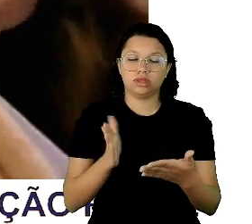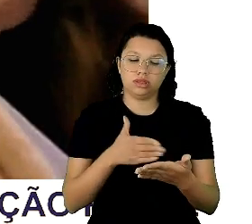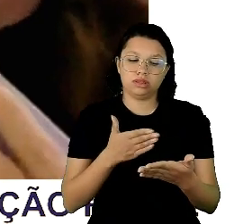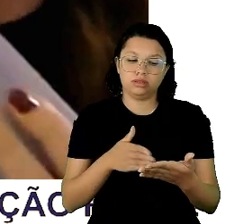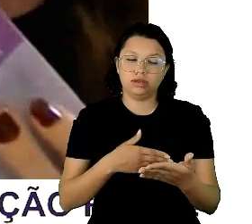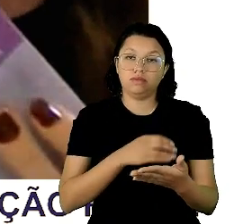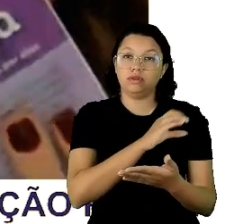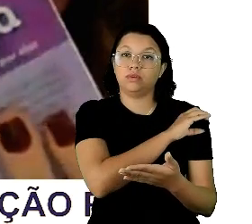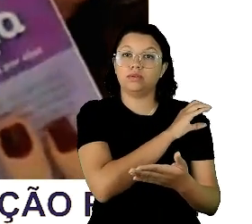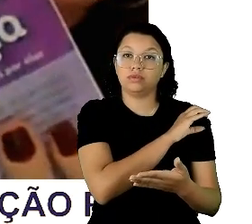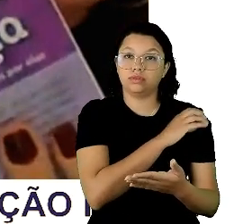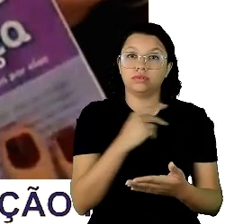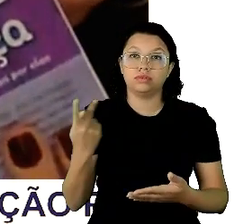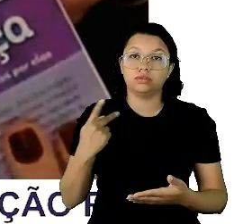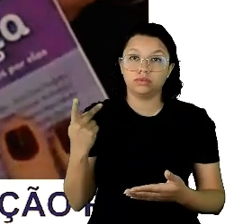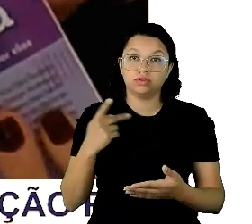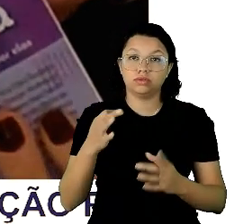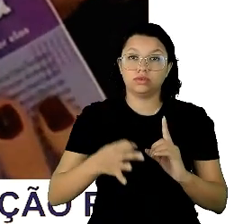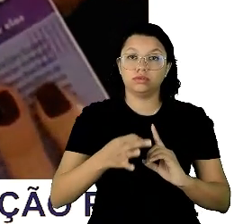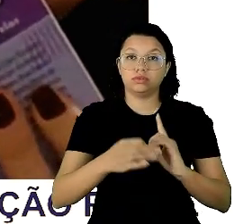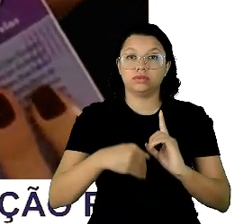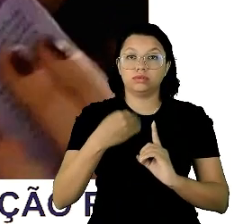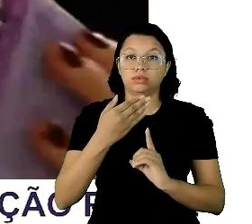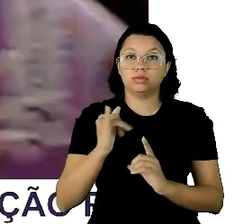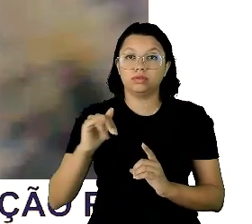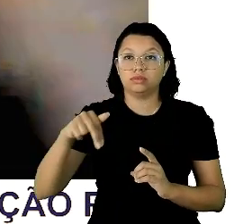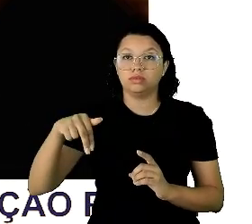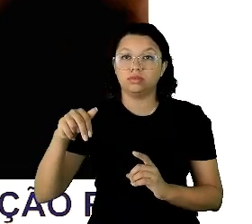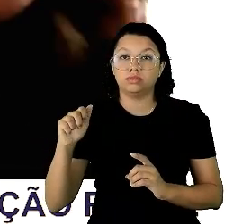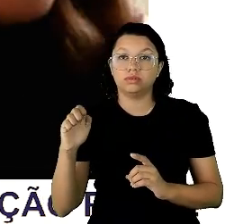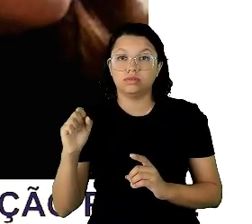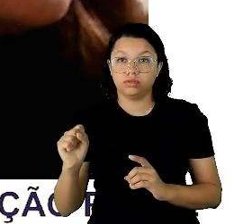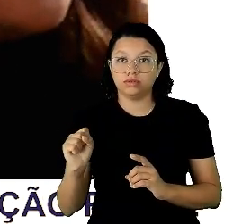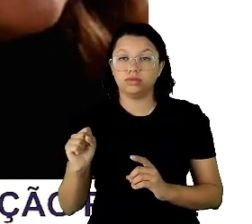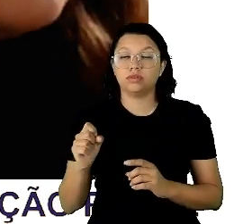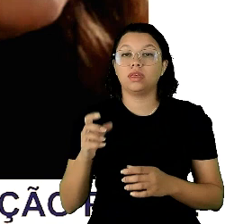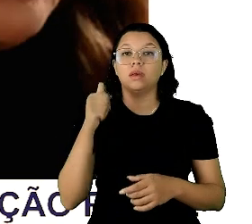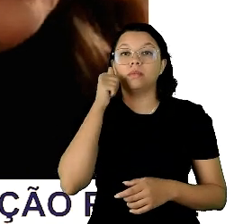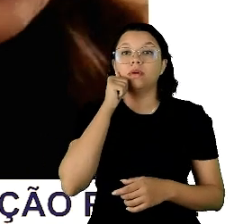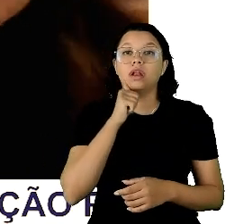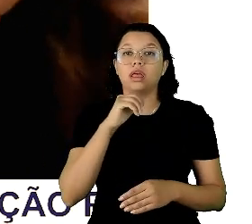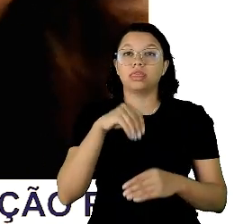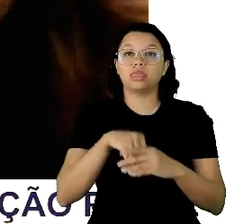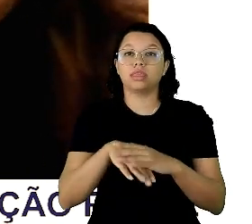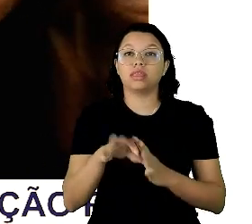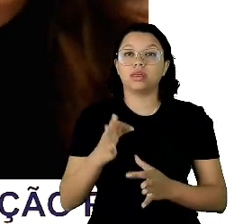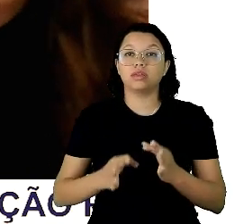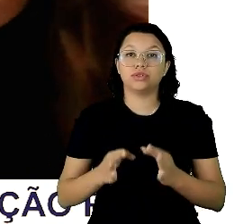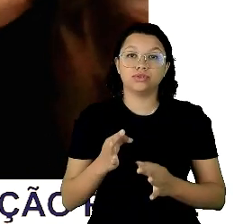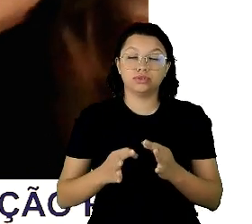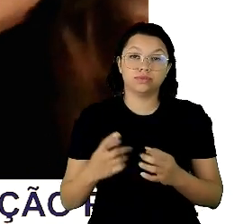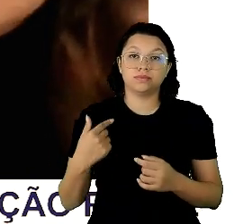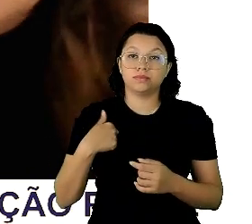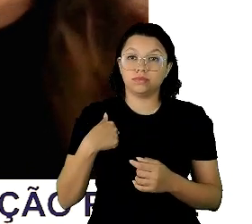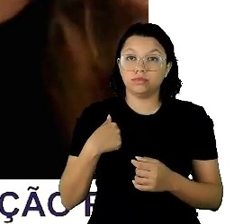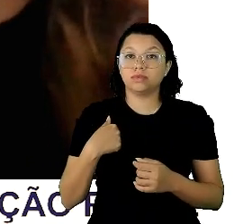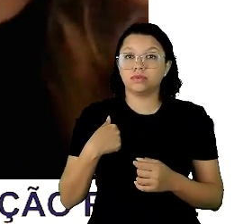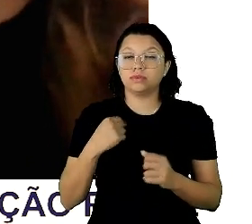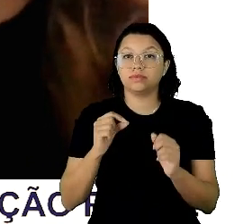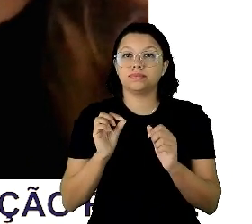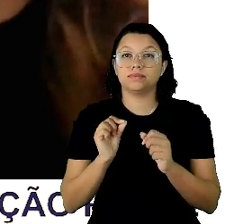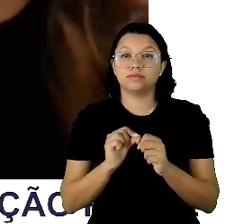nossa desembargadora Inês Virgínia, né, que é Mulheres e Justiça, no qual eu fiz toda uma